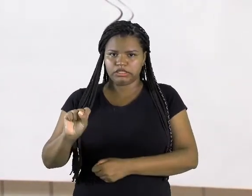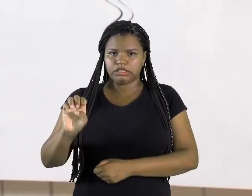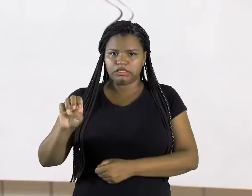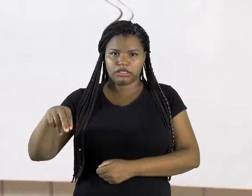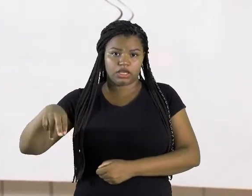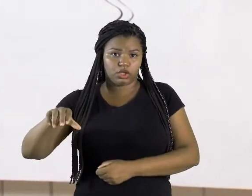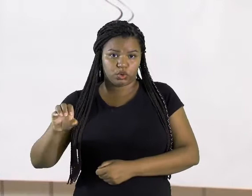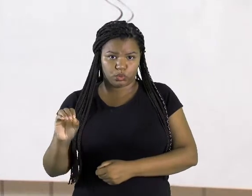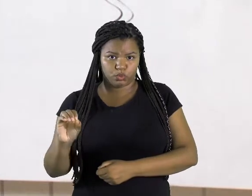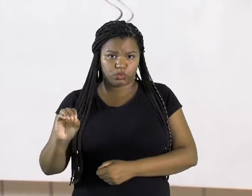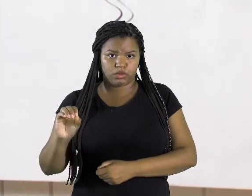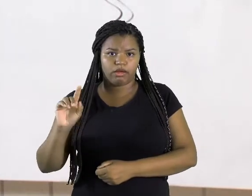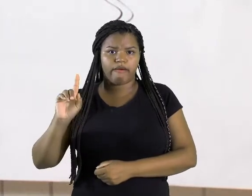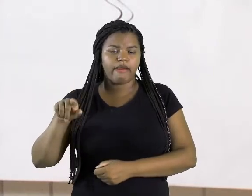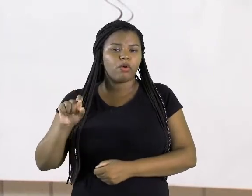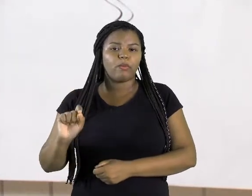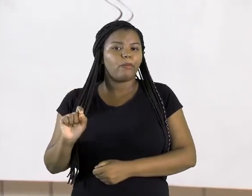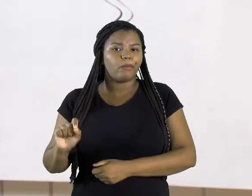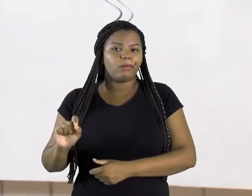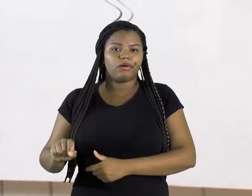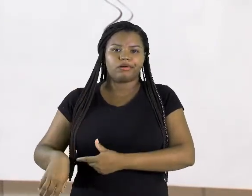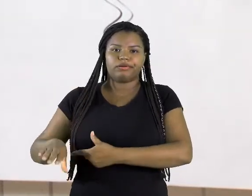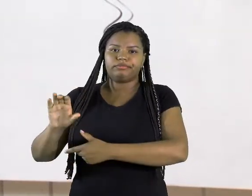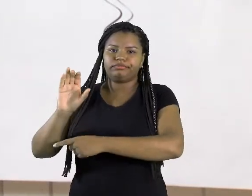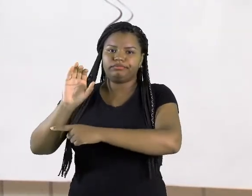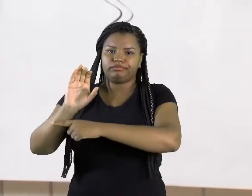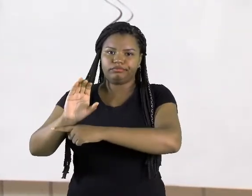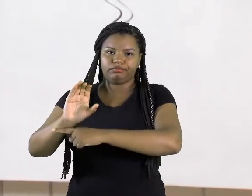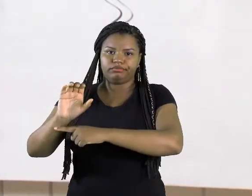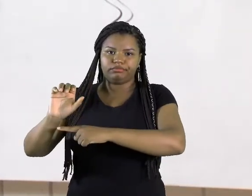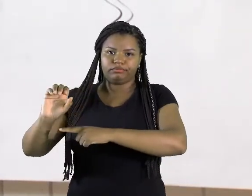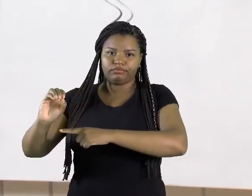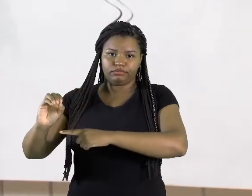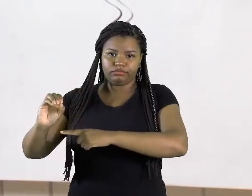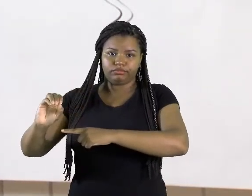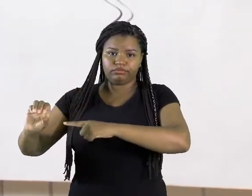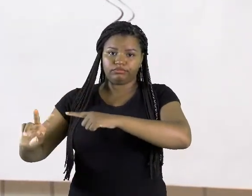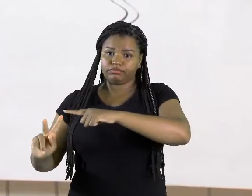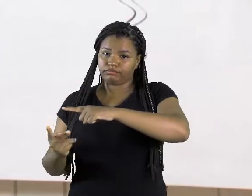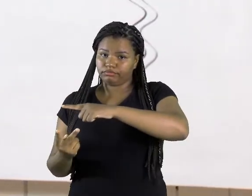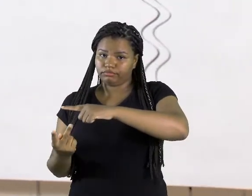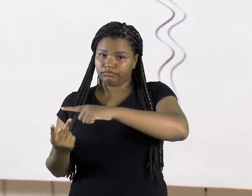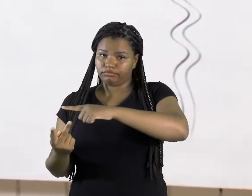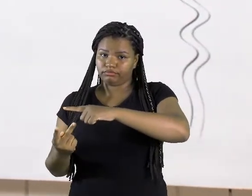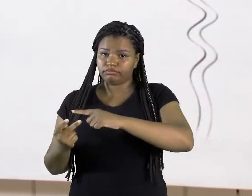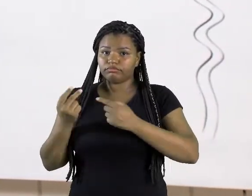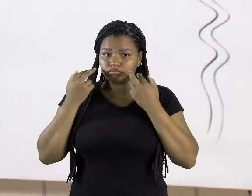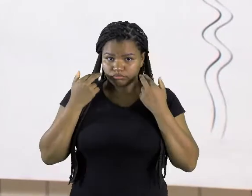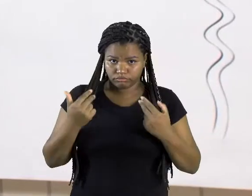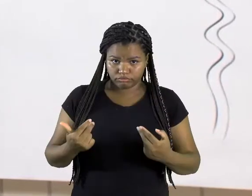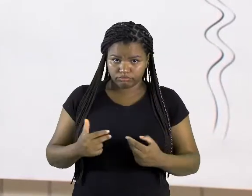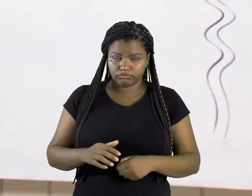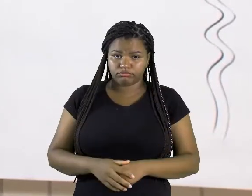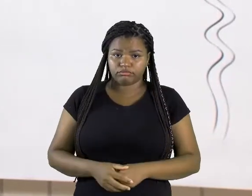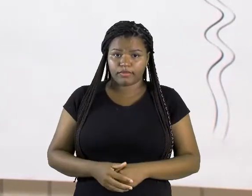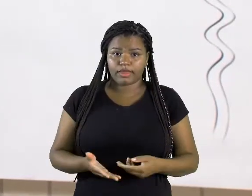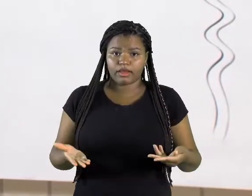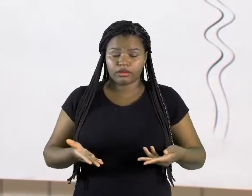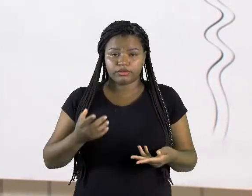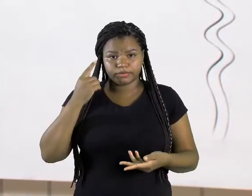seno? Cateto oposto sobre a hipotenusa. Tranquilo? Agora vamos